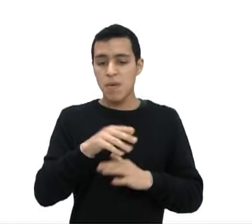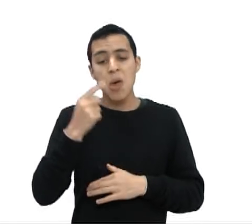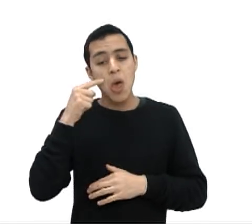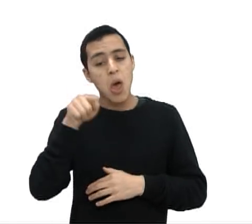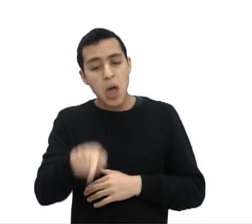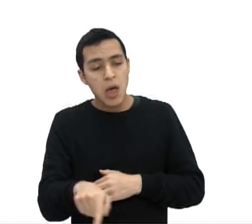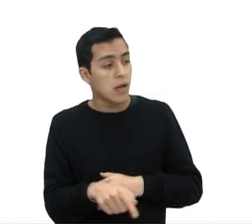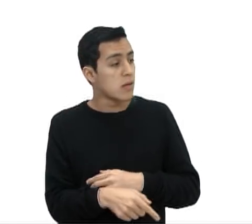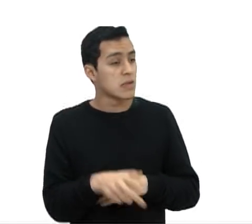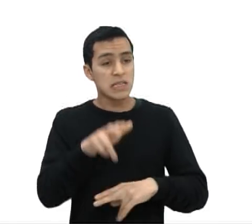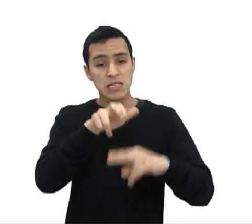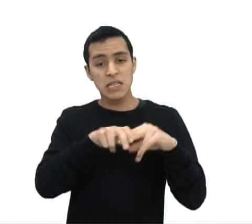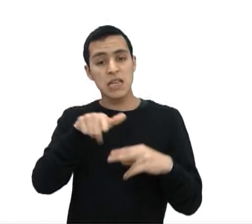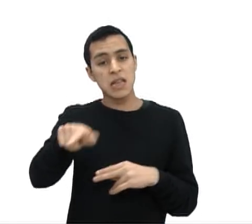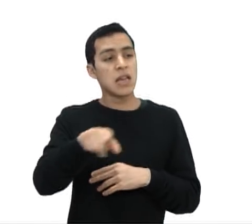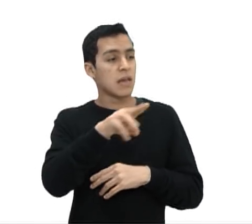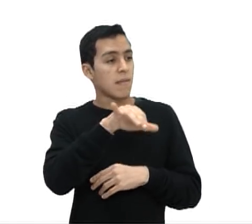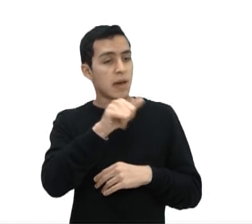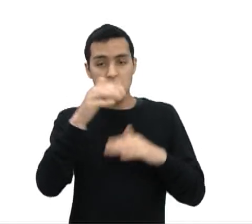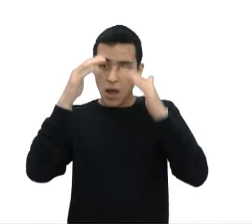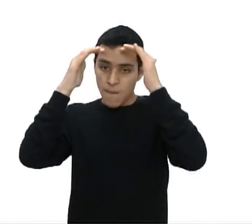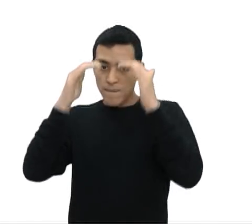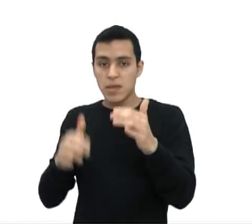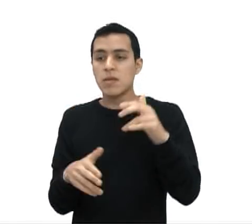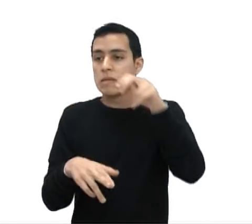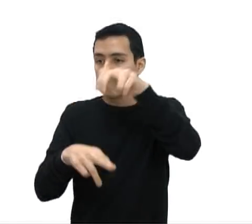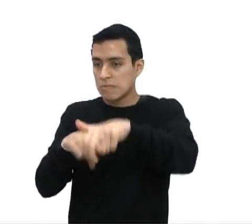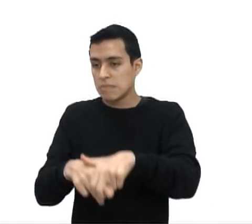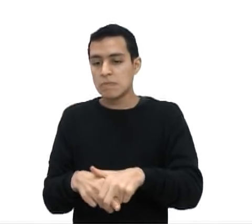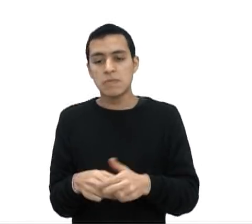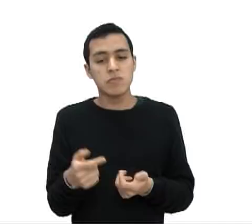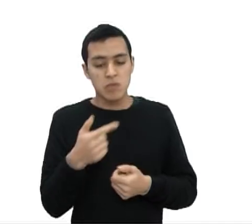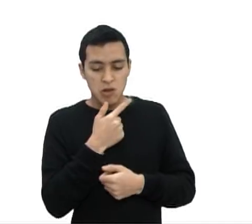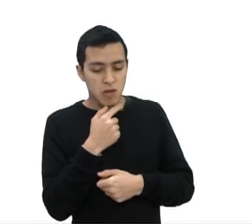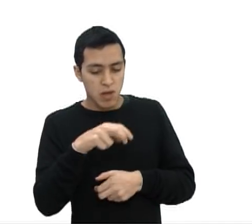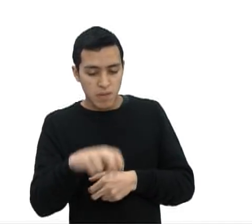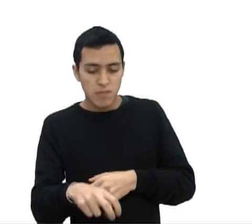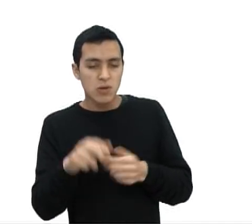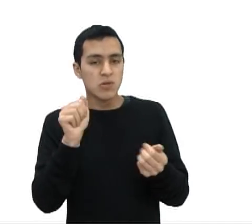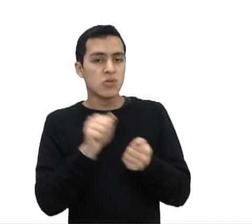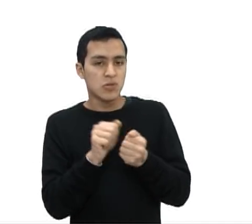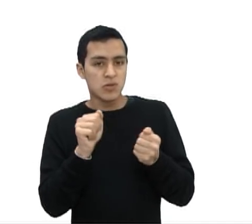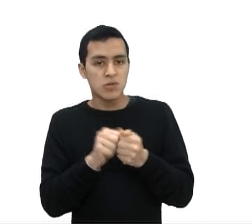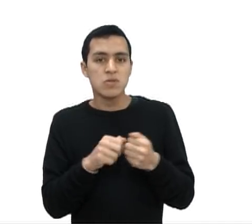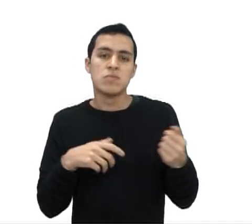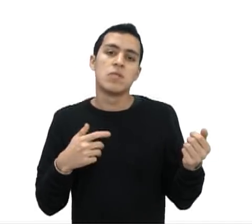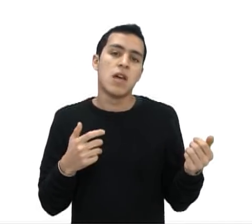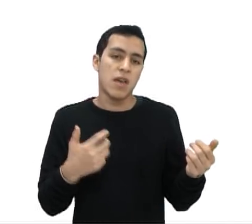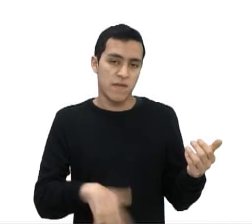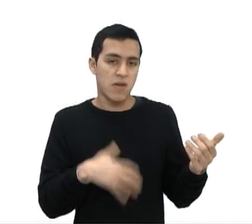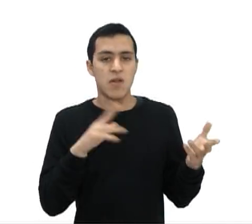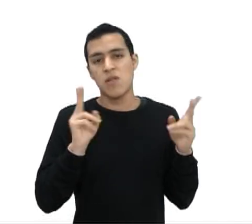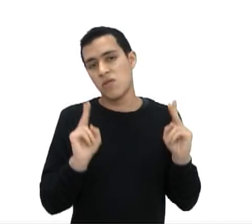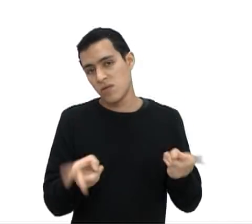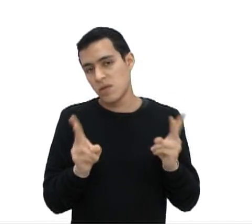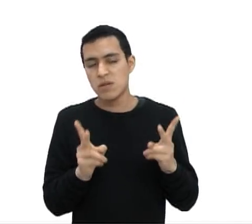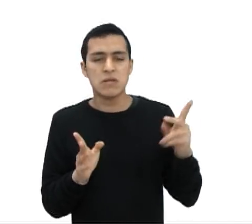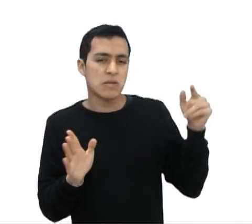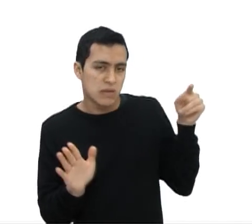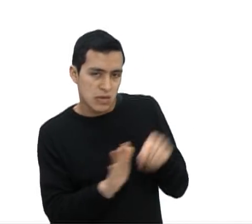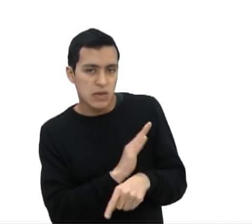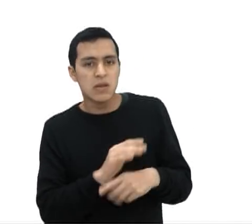cadeira. Senta aqui. Maria obedece. Tião senta-se no chão junto dela. A viola continua.